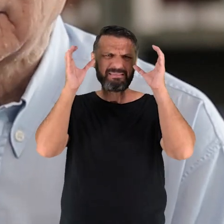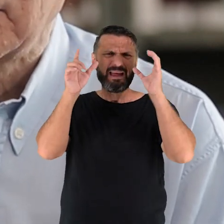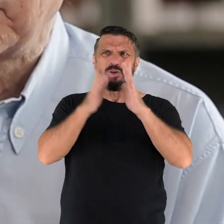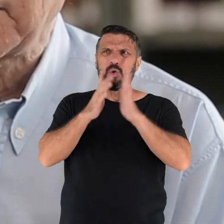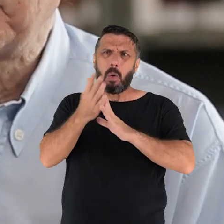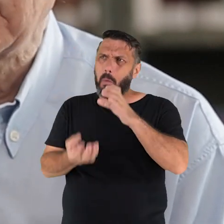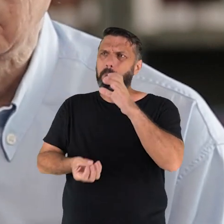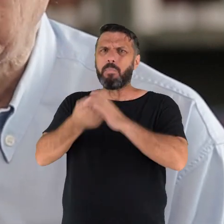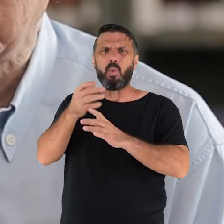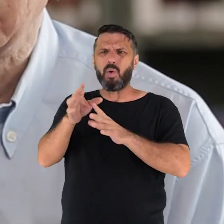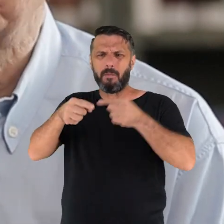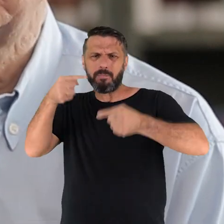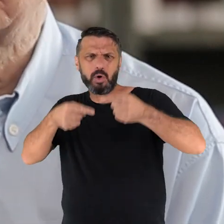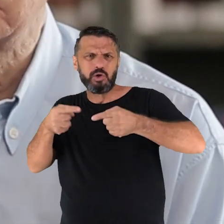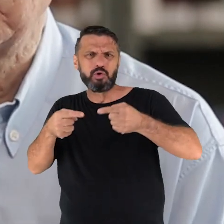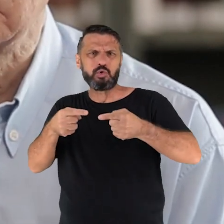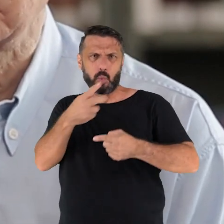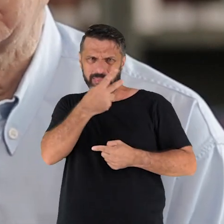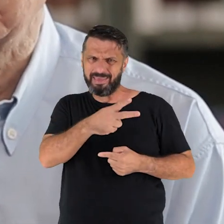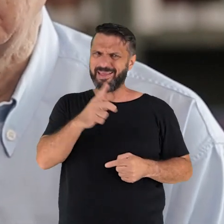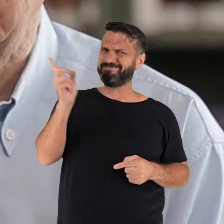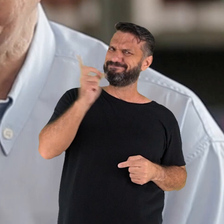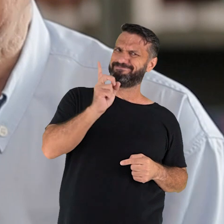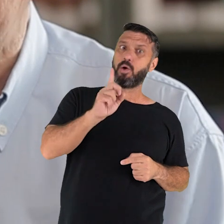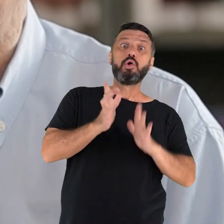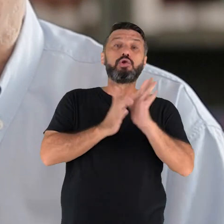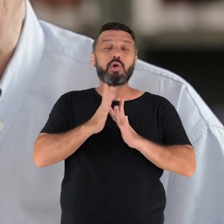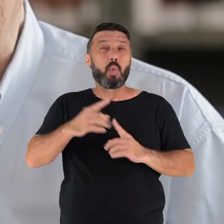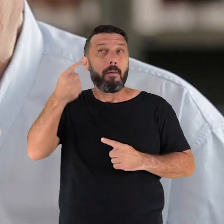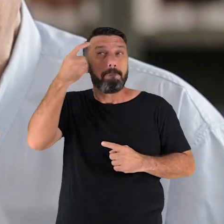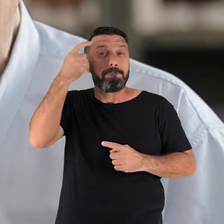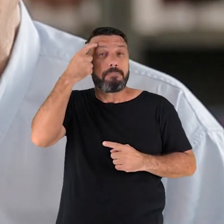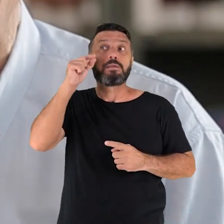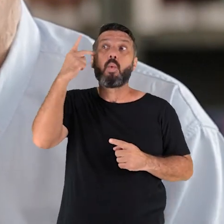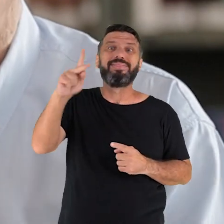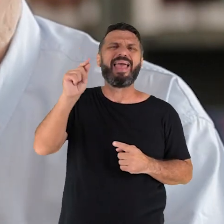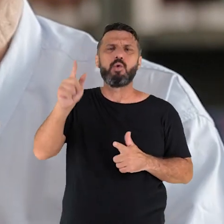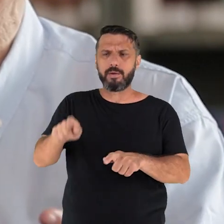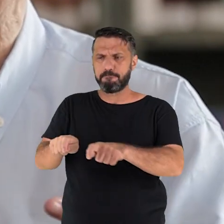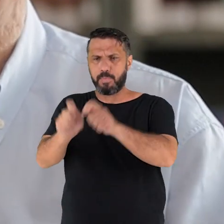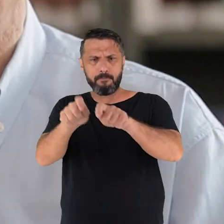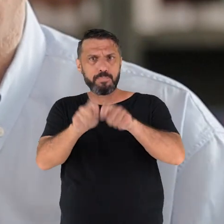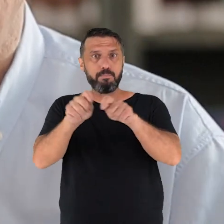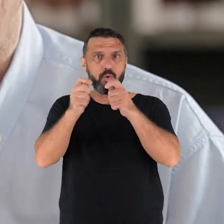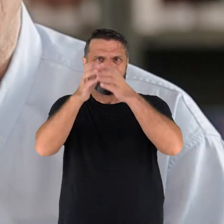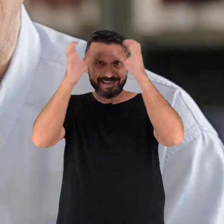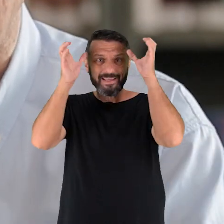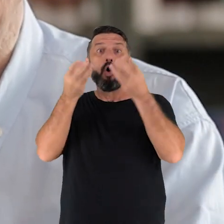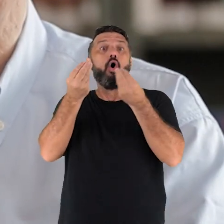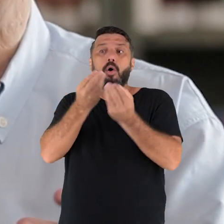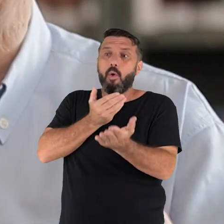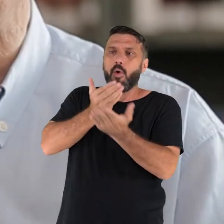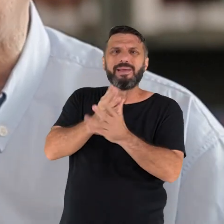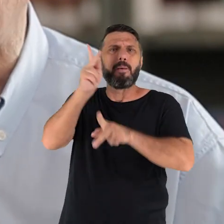César para implantar o projeto político civilizatório dele. Não, ele tinha a ideia de minar o projeto de